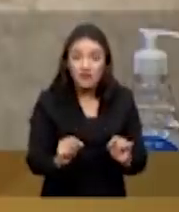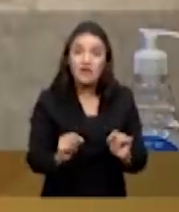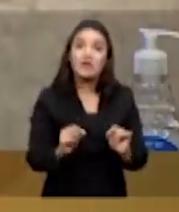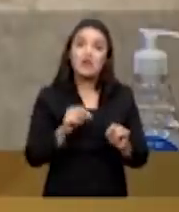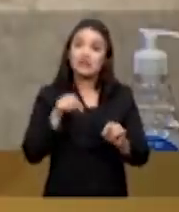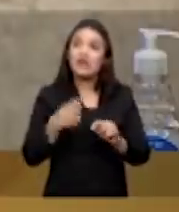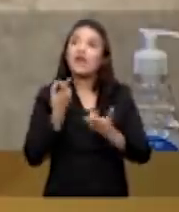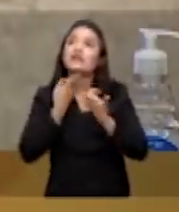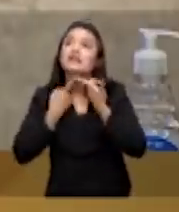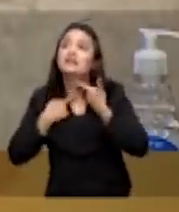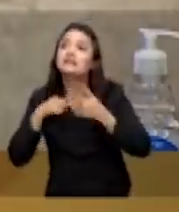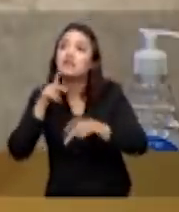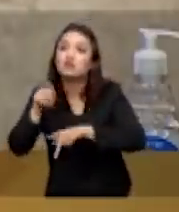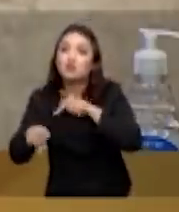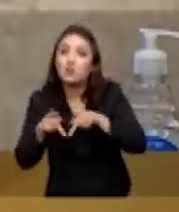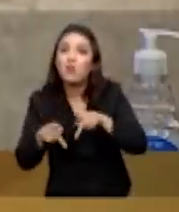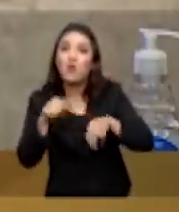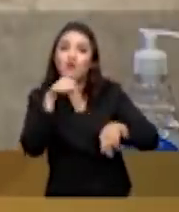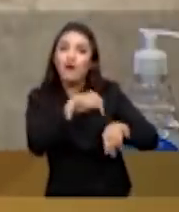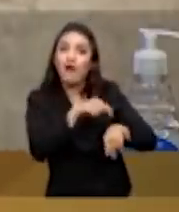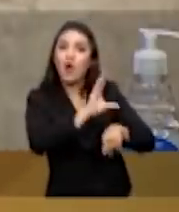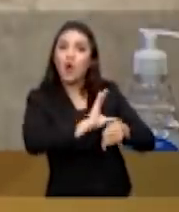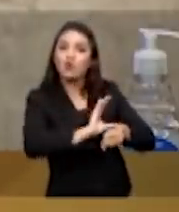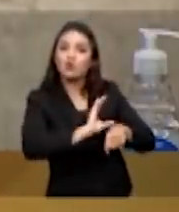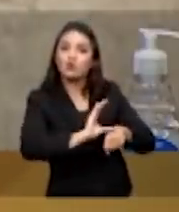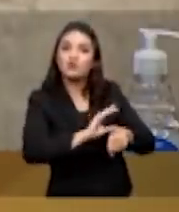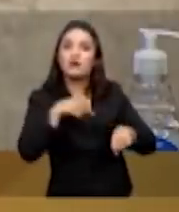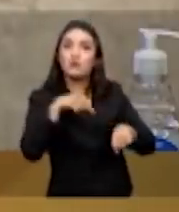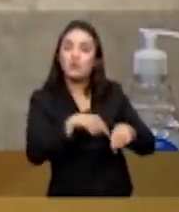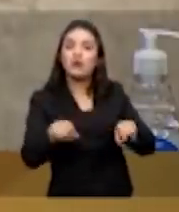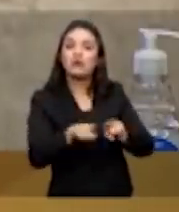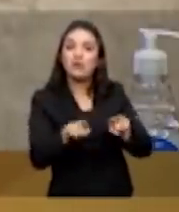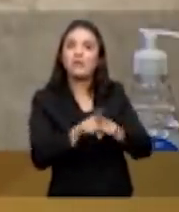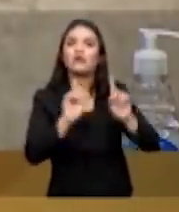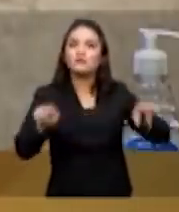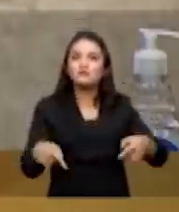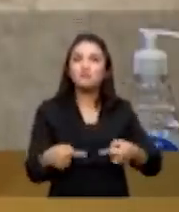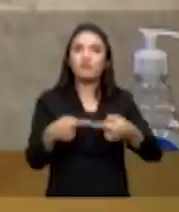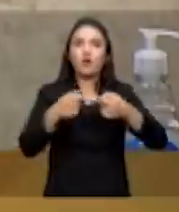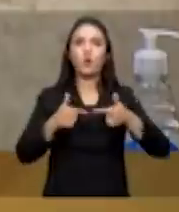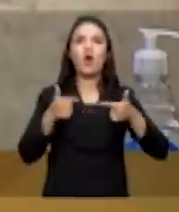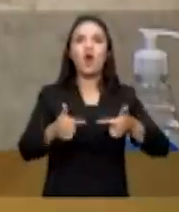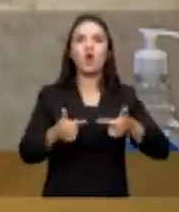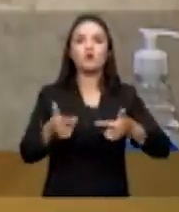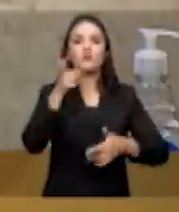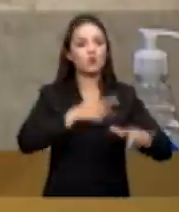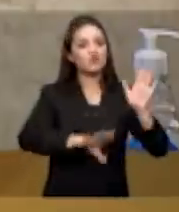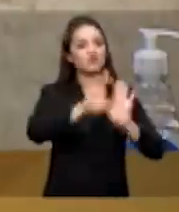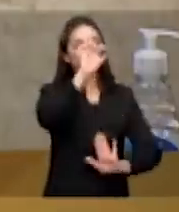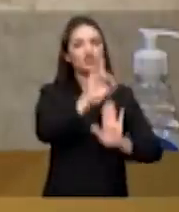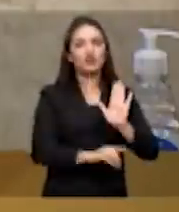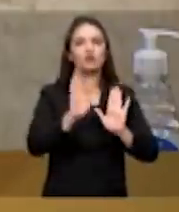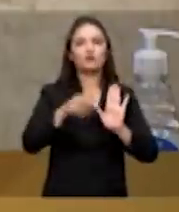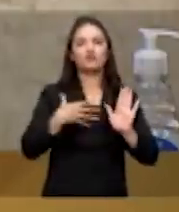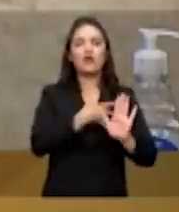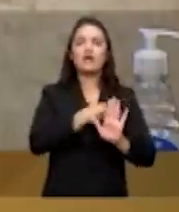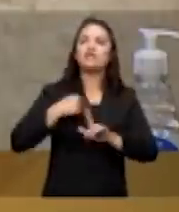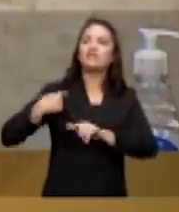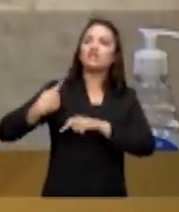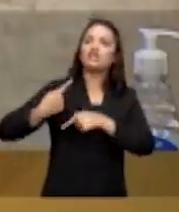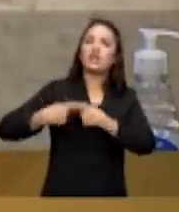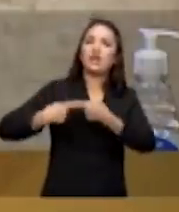povo brasileiro e faz jus às lutas por direitos empreendidos pelas gerações que